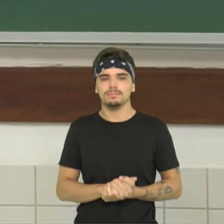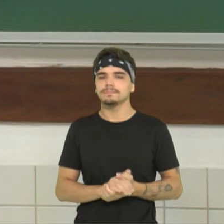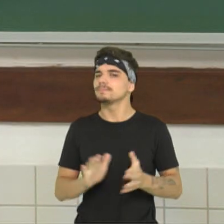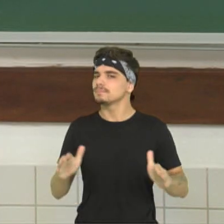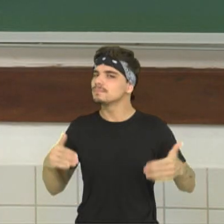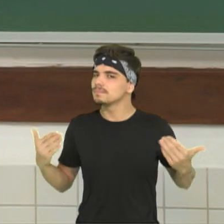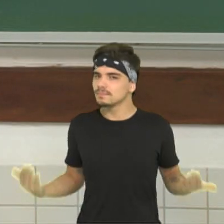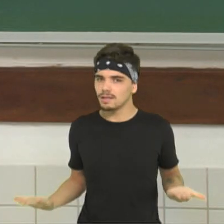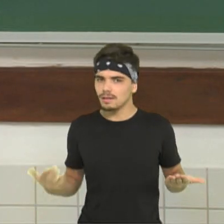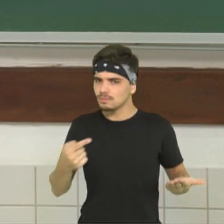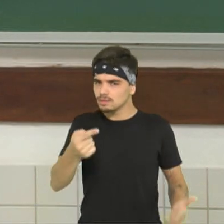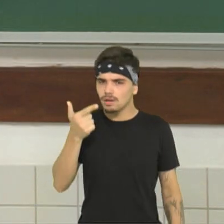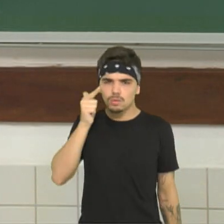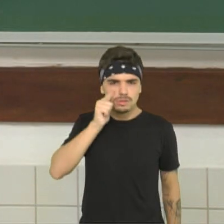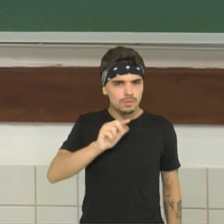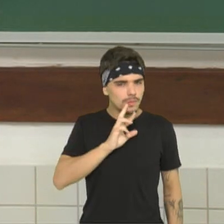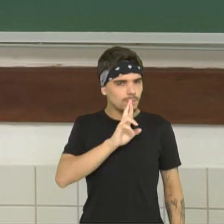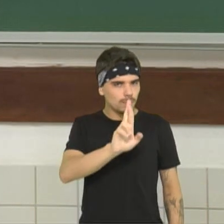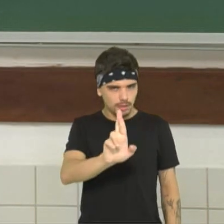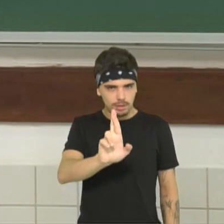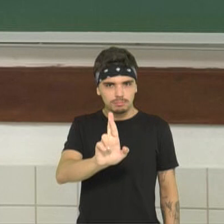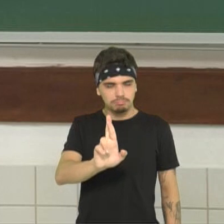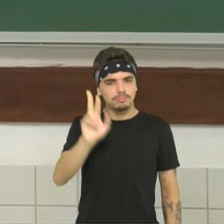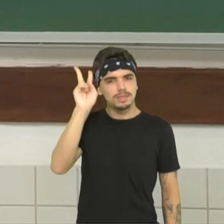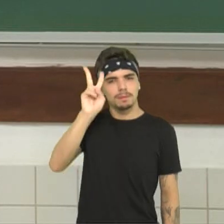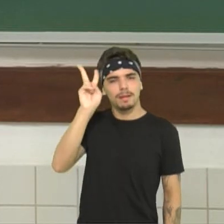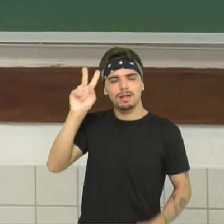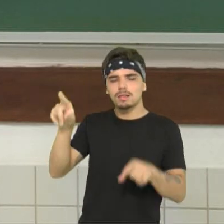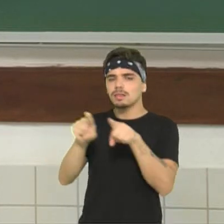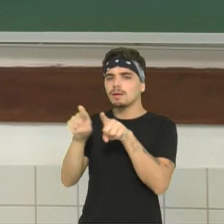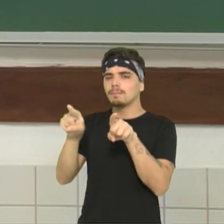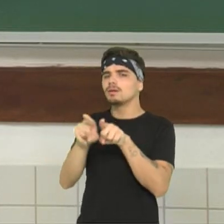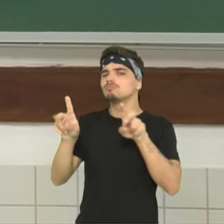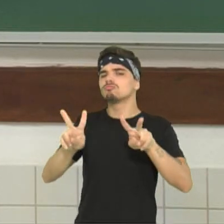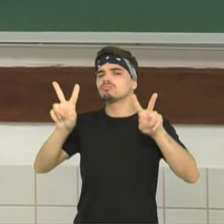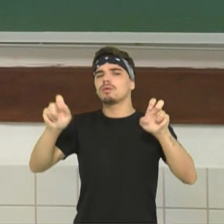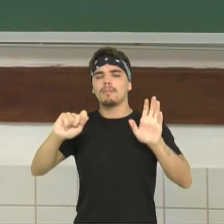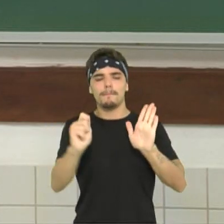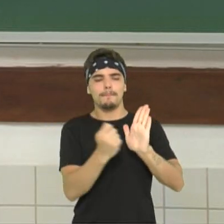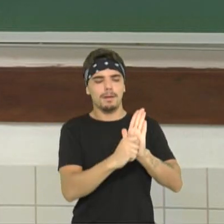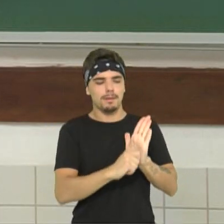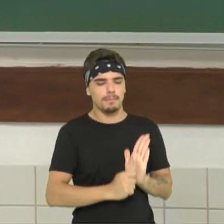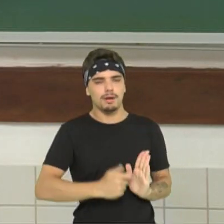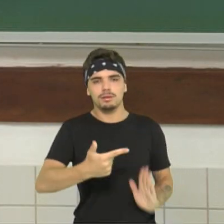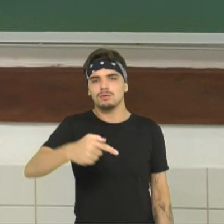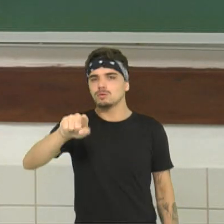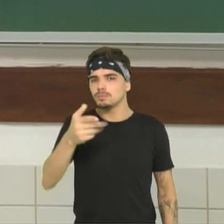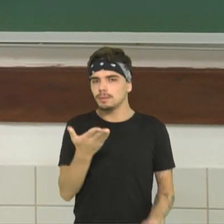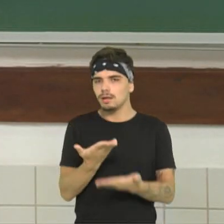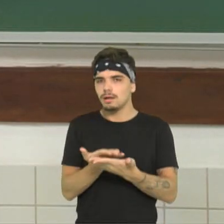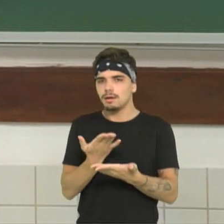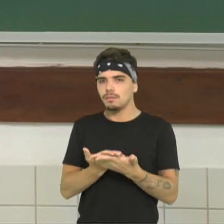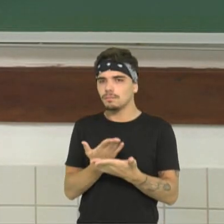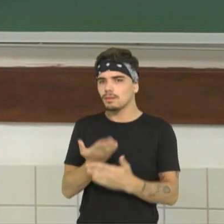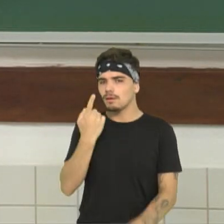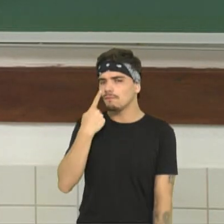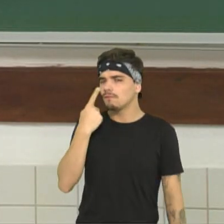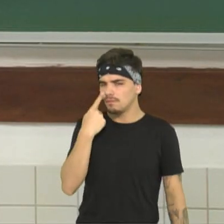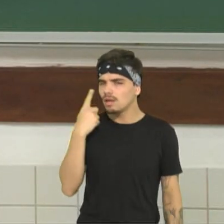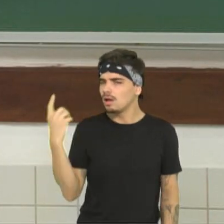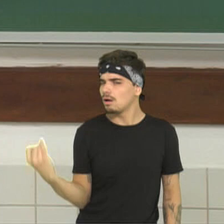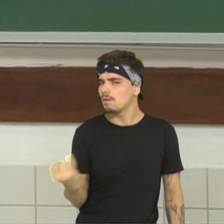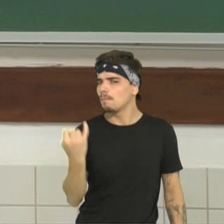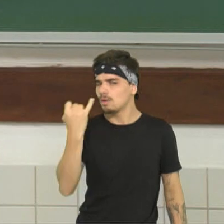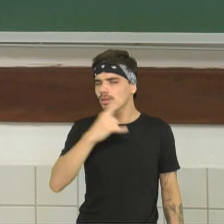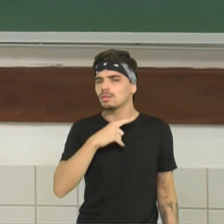E aí, pessoal, conseguiram responder? Relembraram as anotações da última aula? Vejam como é importante a gente ter